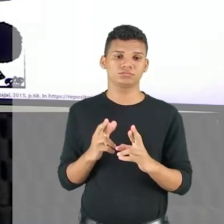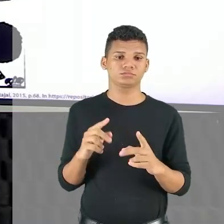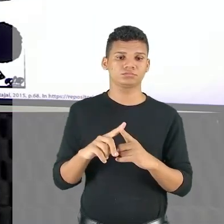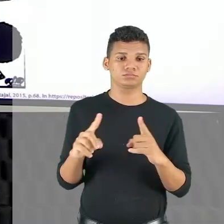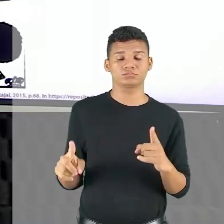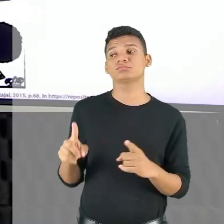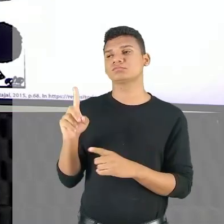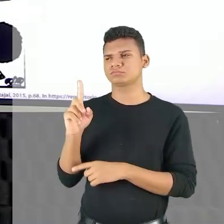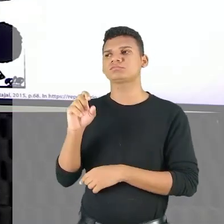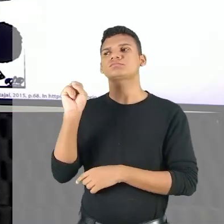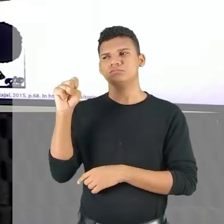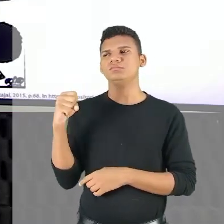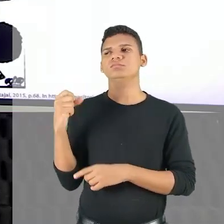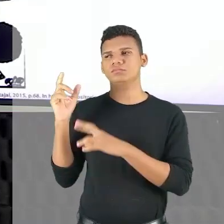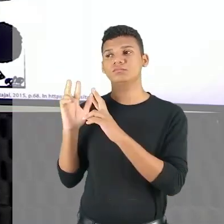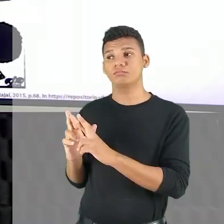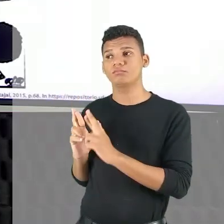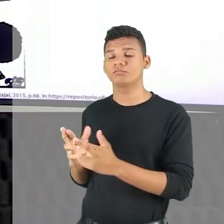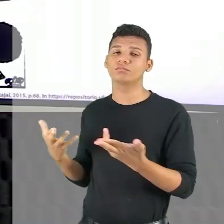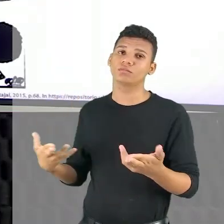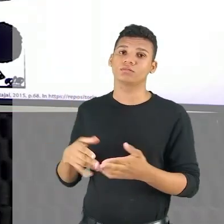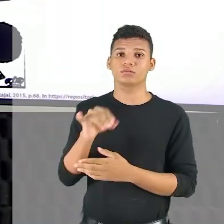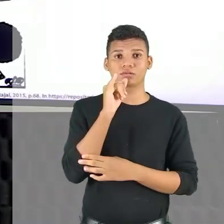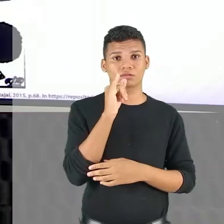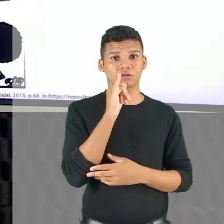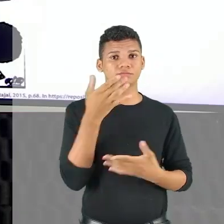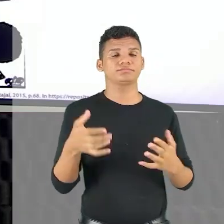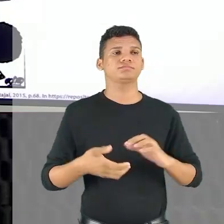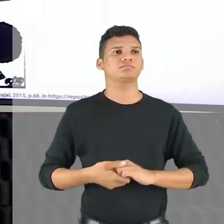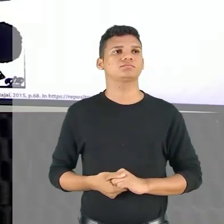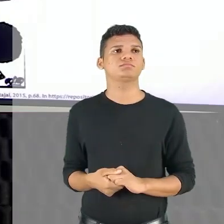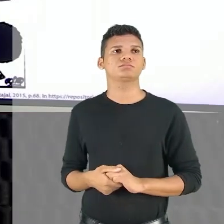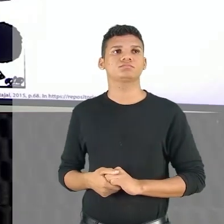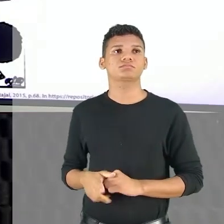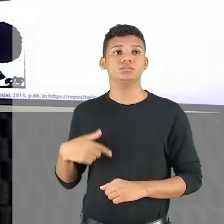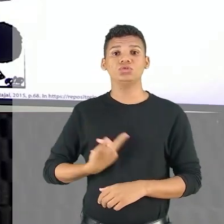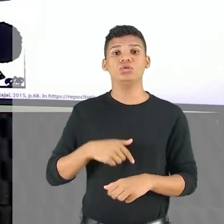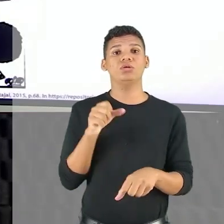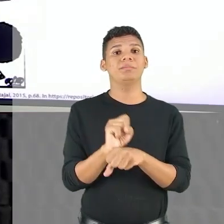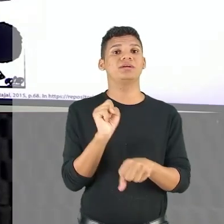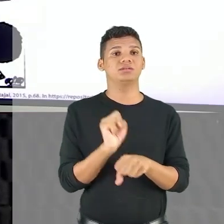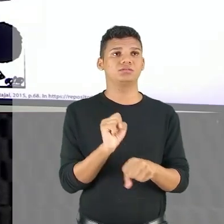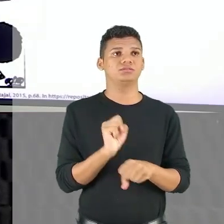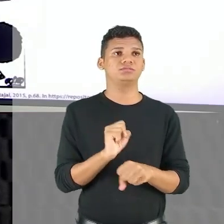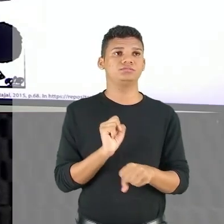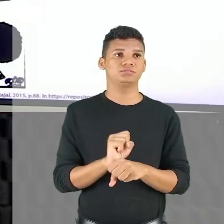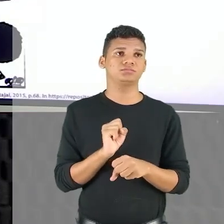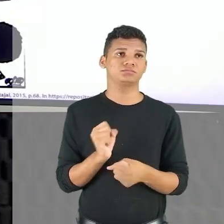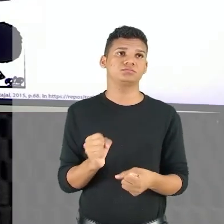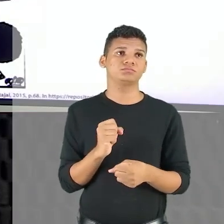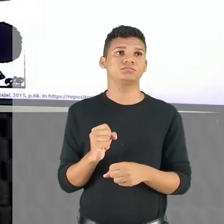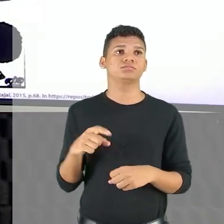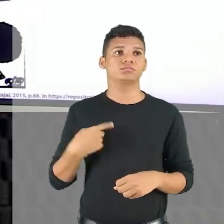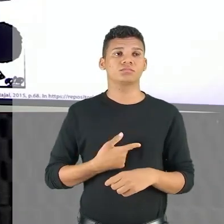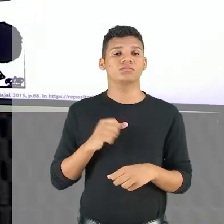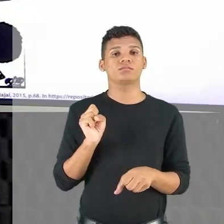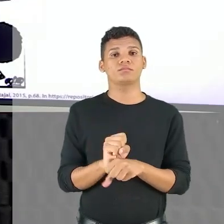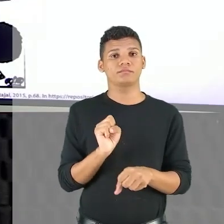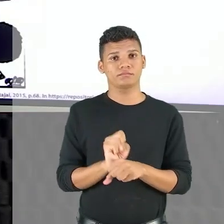diz, isso, tomara que, bora lá. La gente espera que este